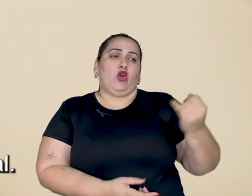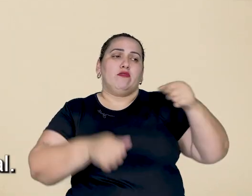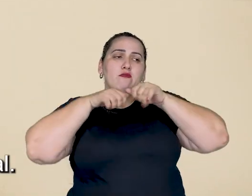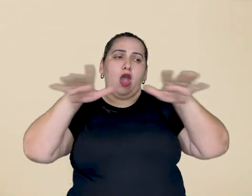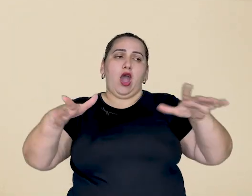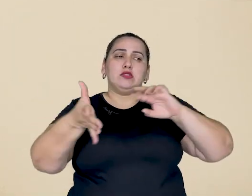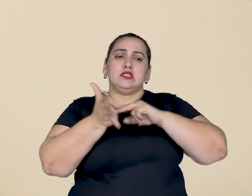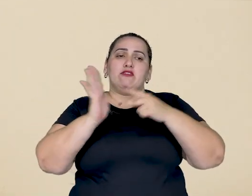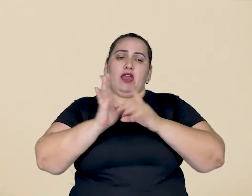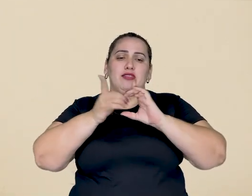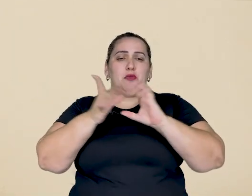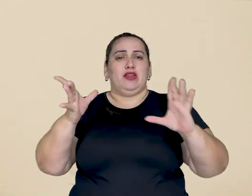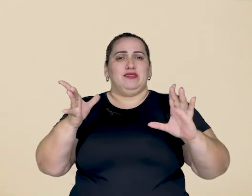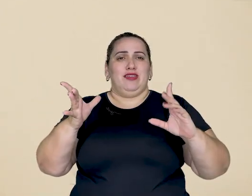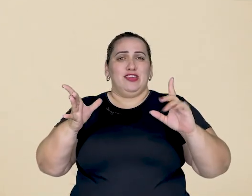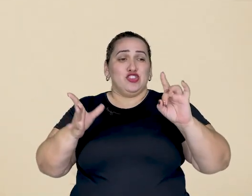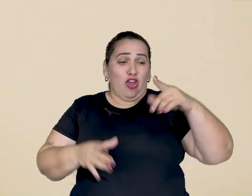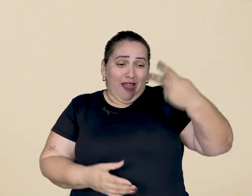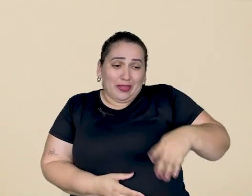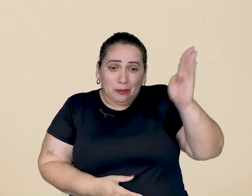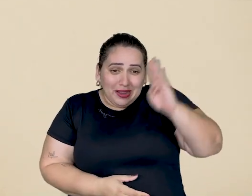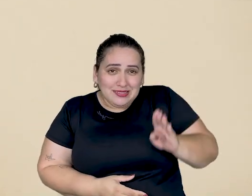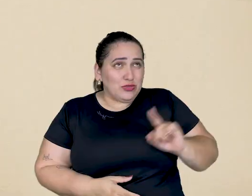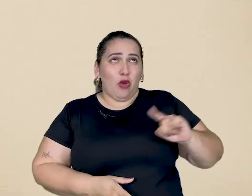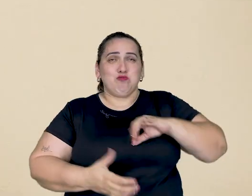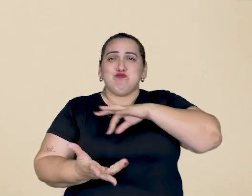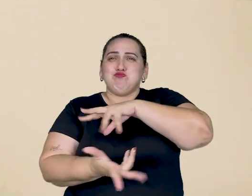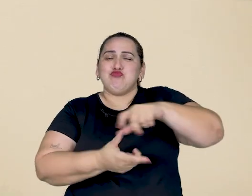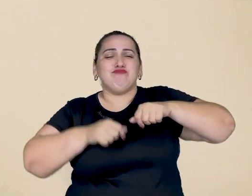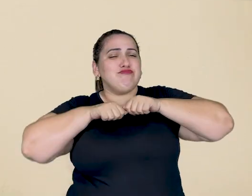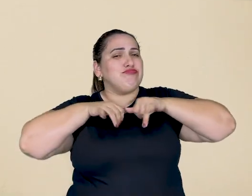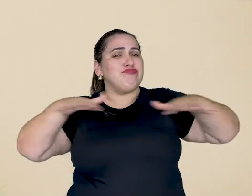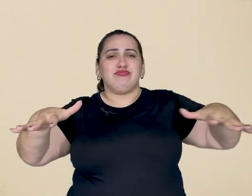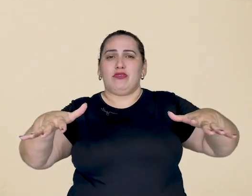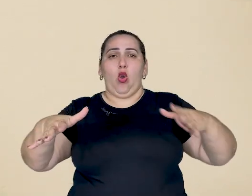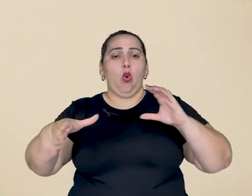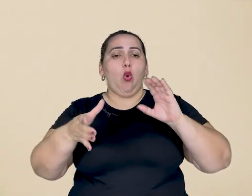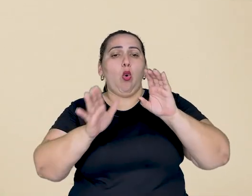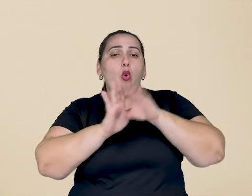ela é essencial. Não só no Brasil, o conceito de democracia é importante para